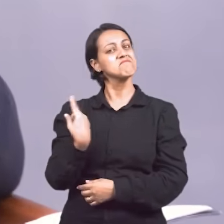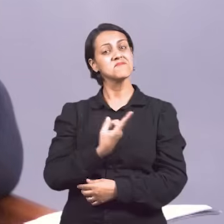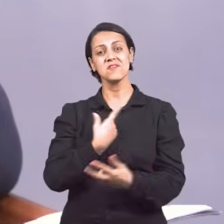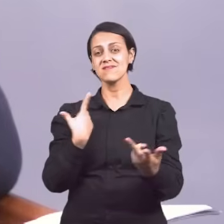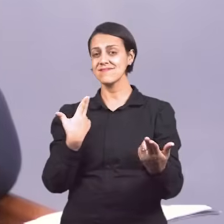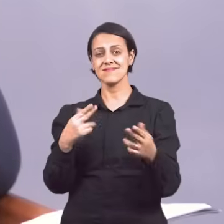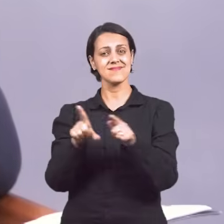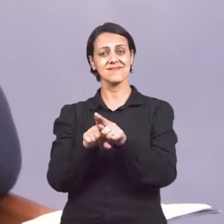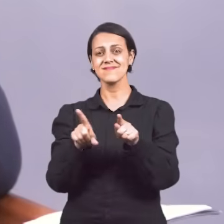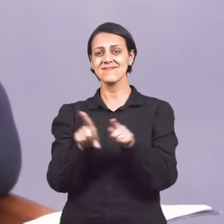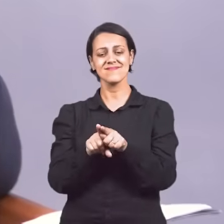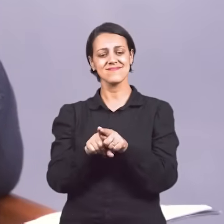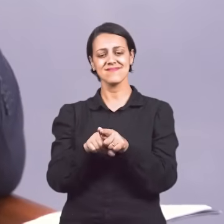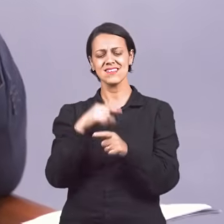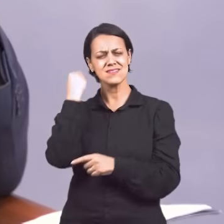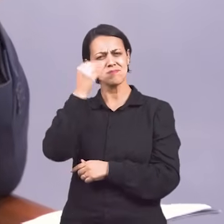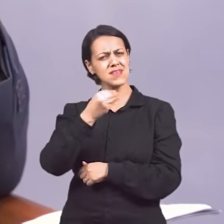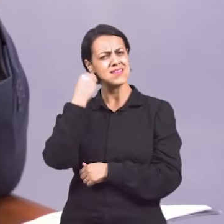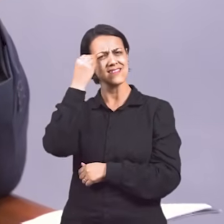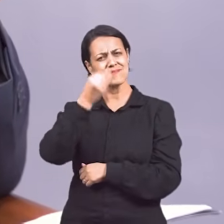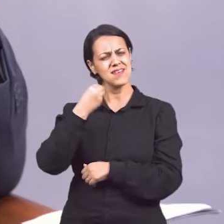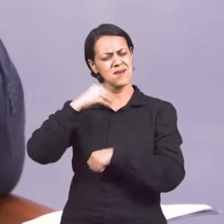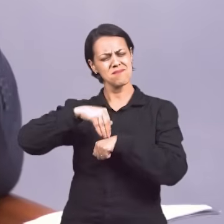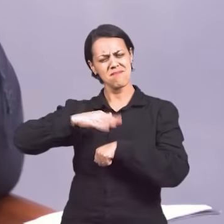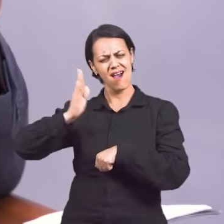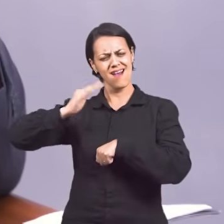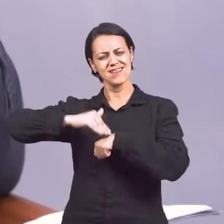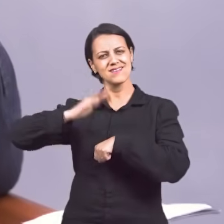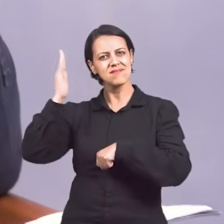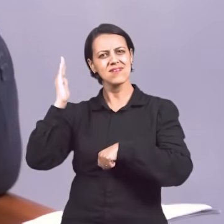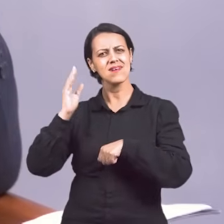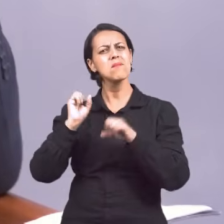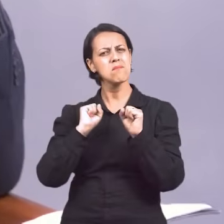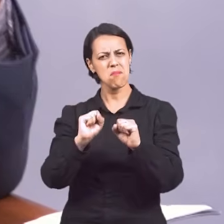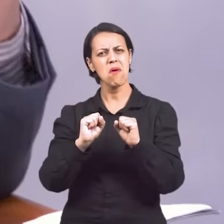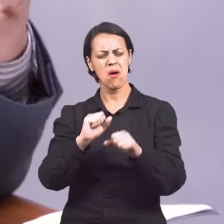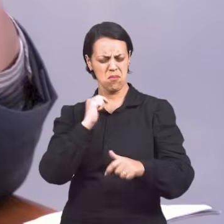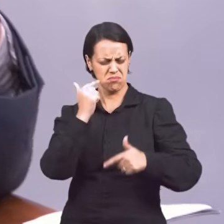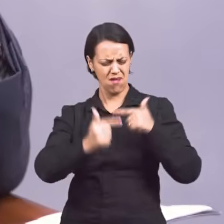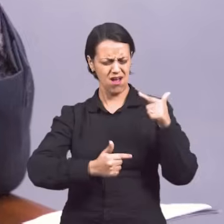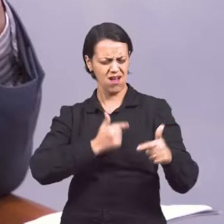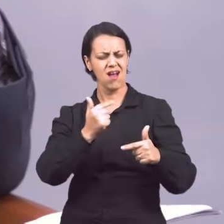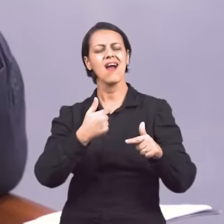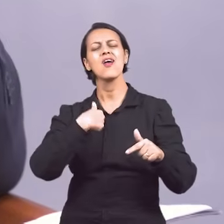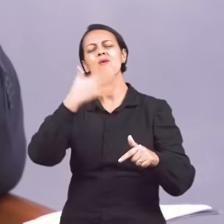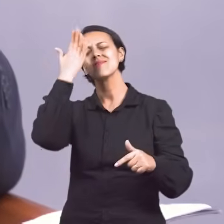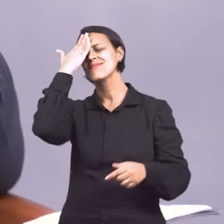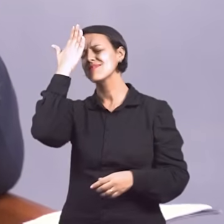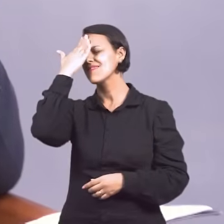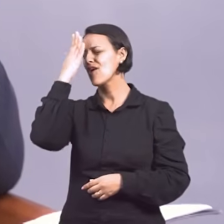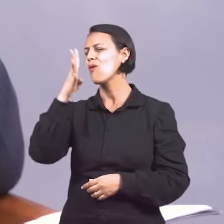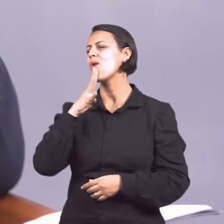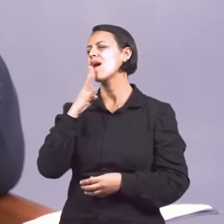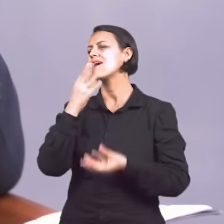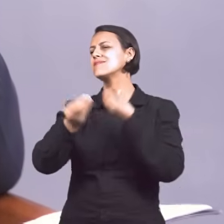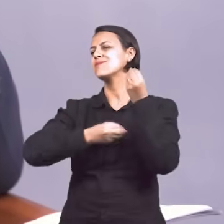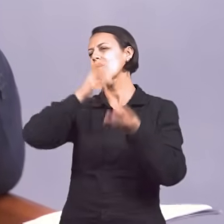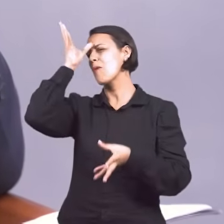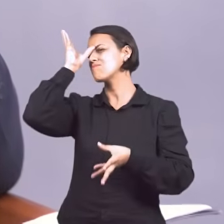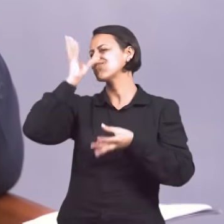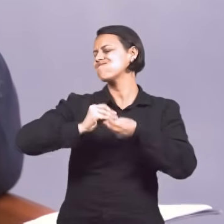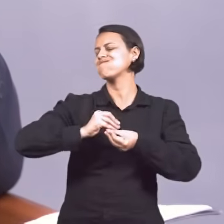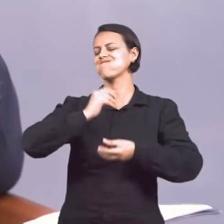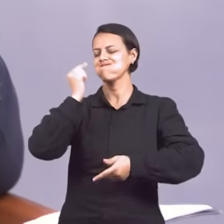o exercício dos meios de graça é isso. E serve para todos nós, né? No nosso dia a dia. Nós vamos ficando cada vez mais experientes. Então pode vir a batalha. Eu